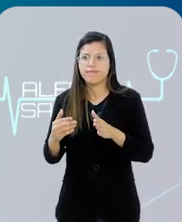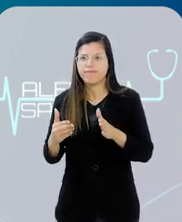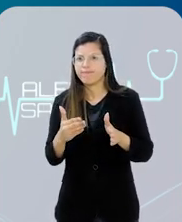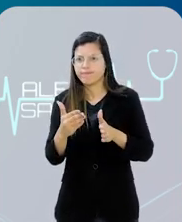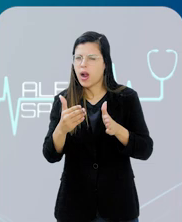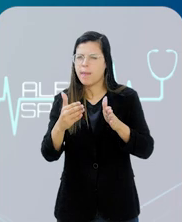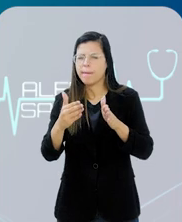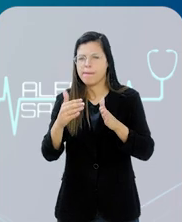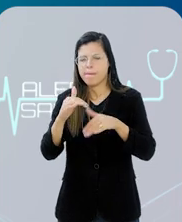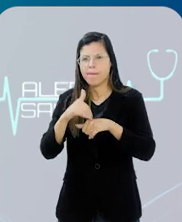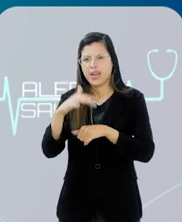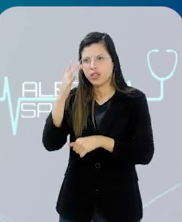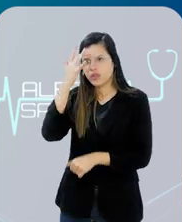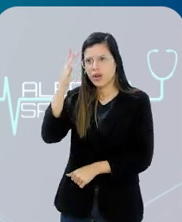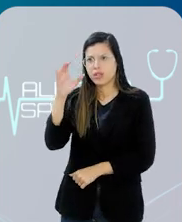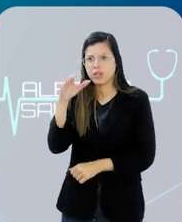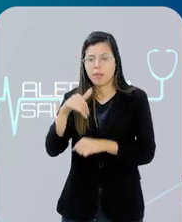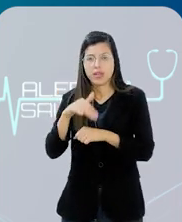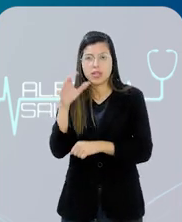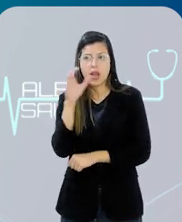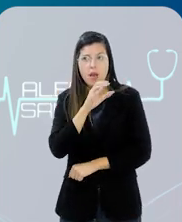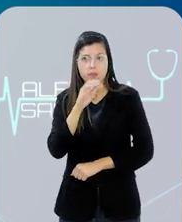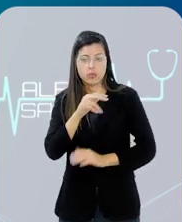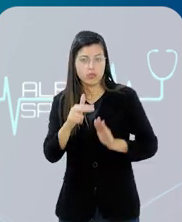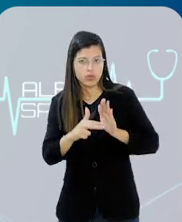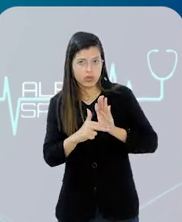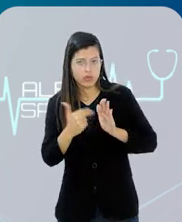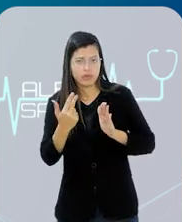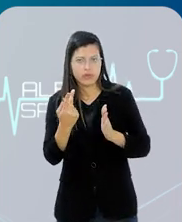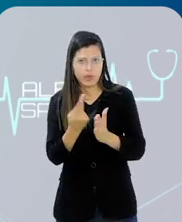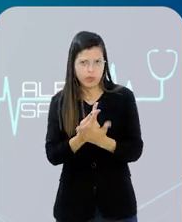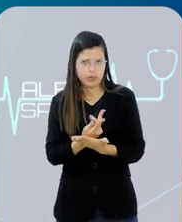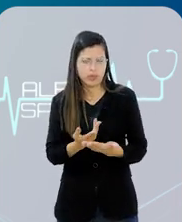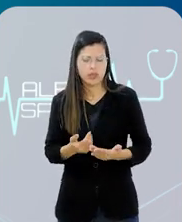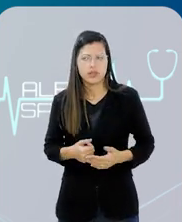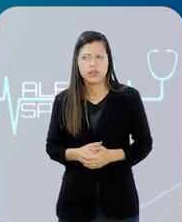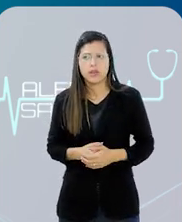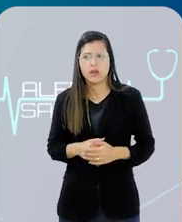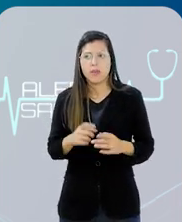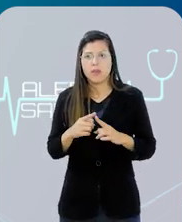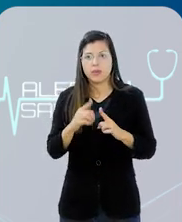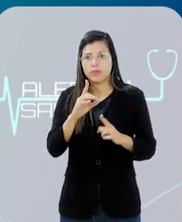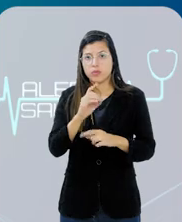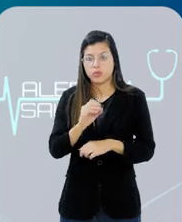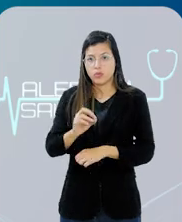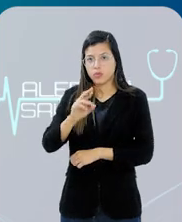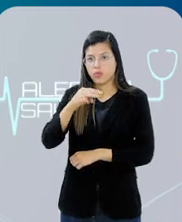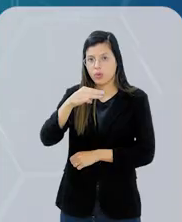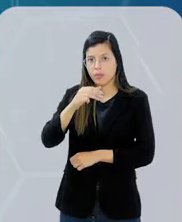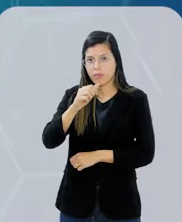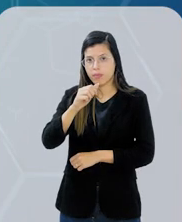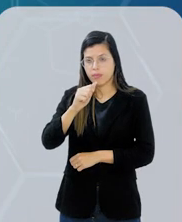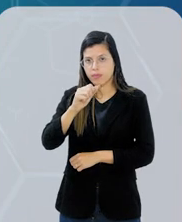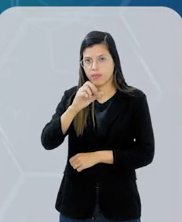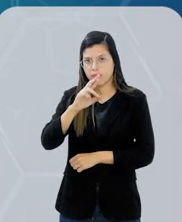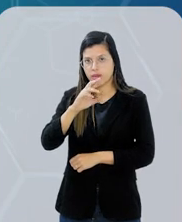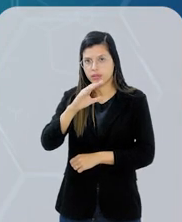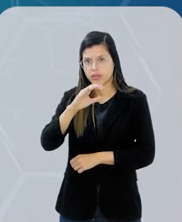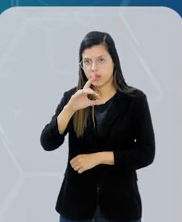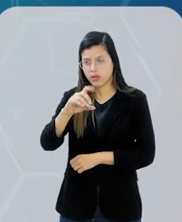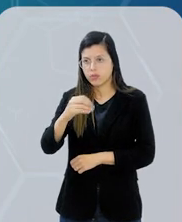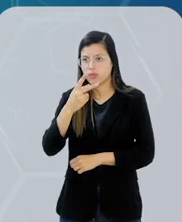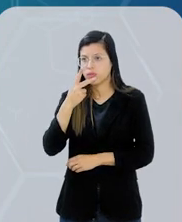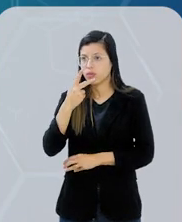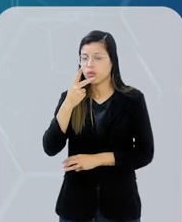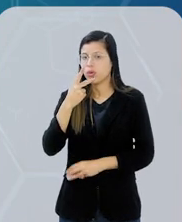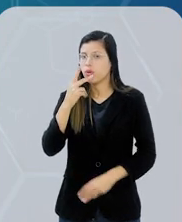mais ágil para que essa cirurgia acabe ocorrendo em tempo mais hábil. Mas como o Dr. Marcelo falou, o grande não é uma